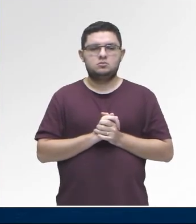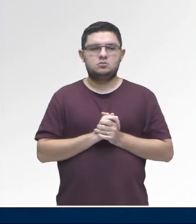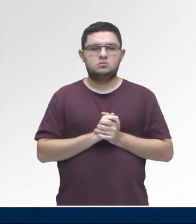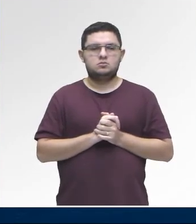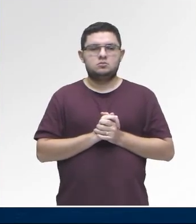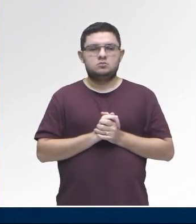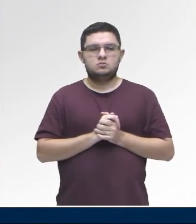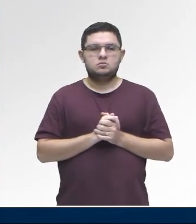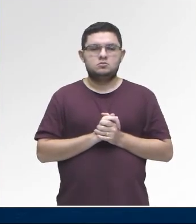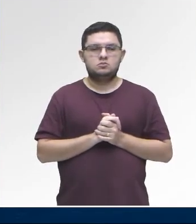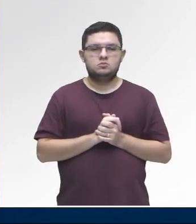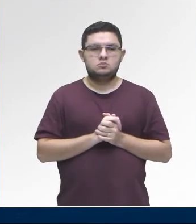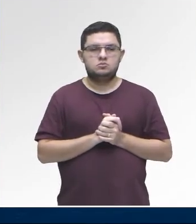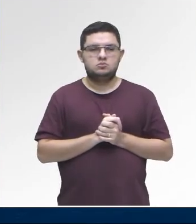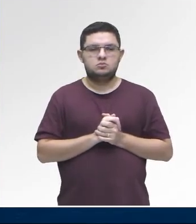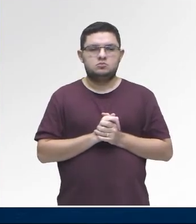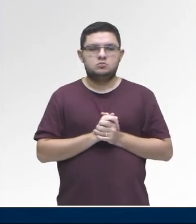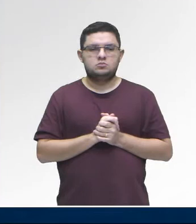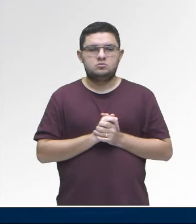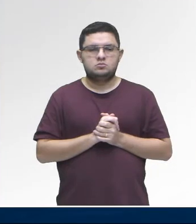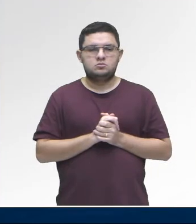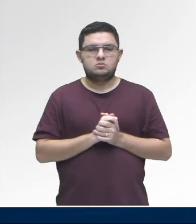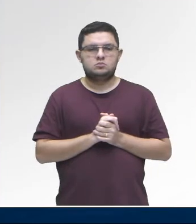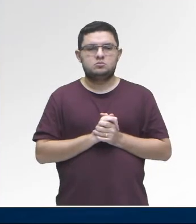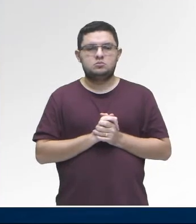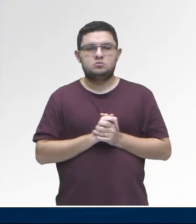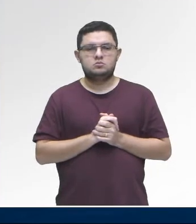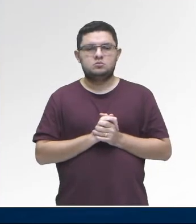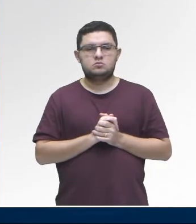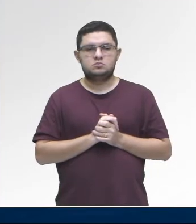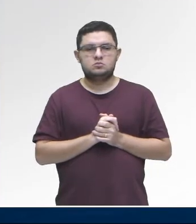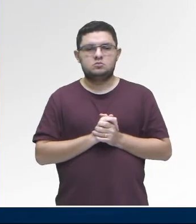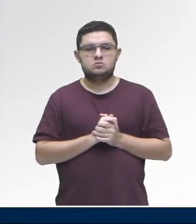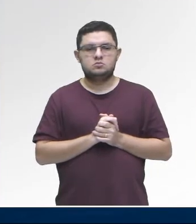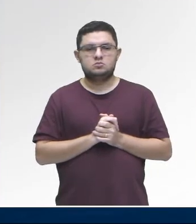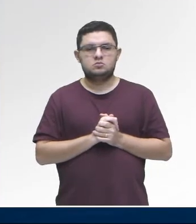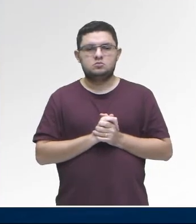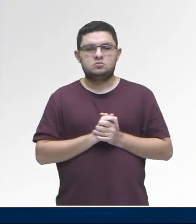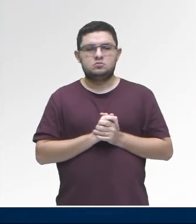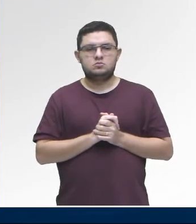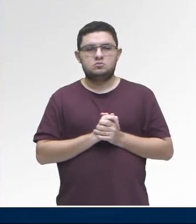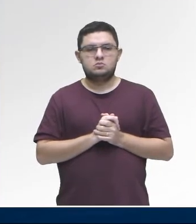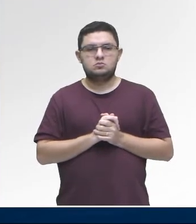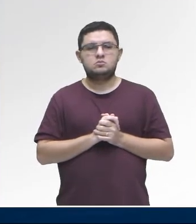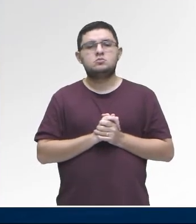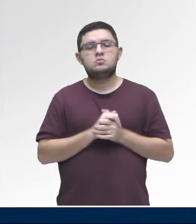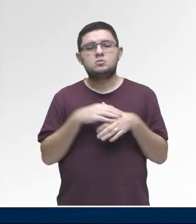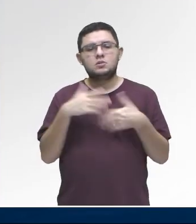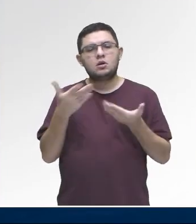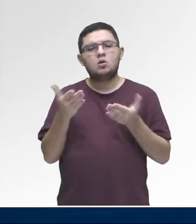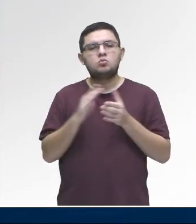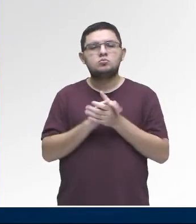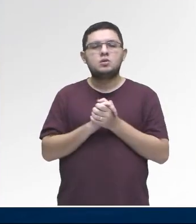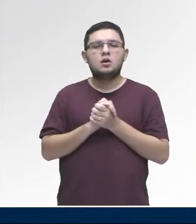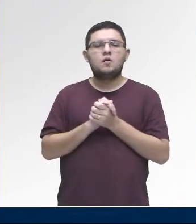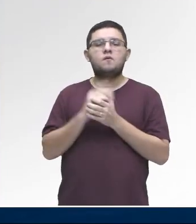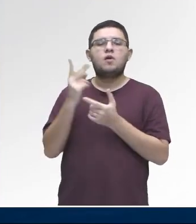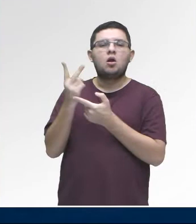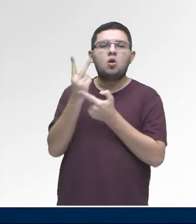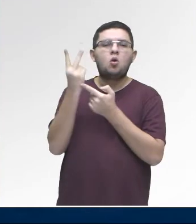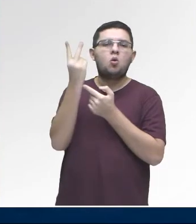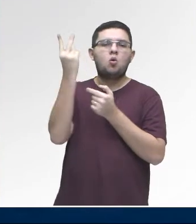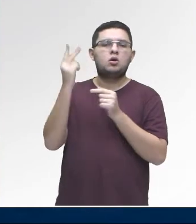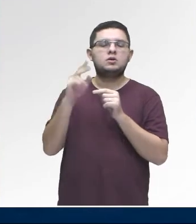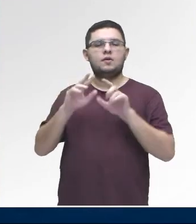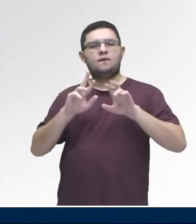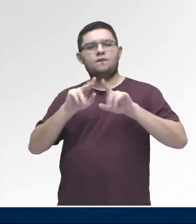A partir dos valores das constantes de ionização, tanto